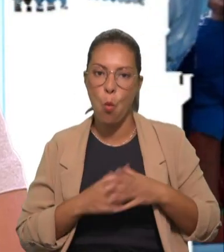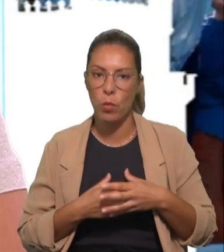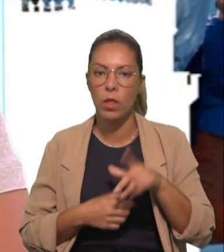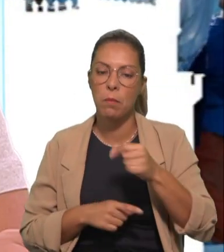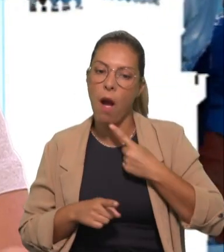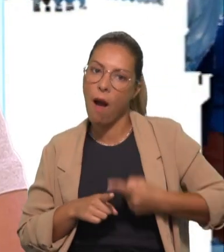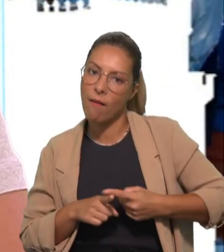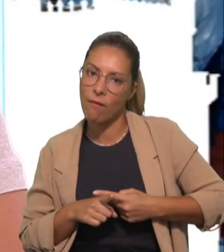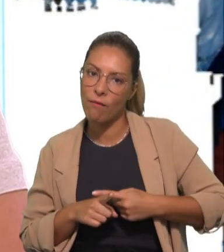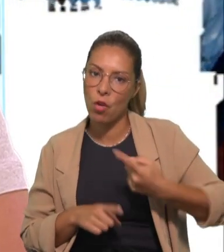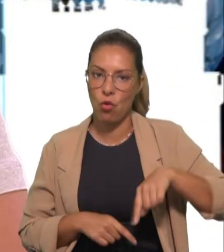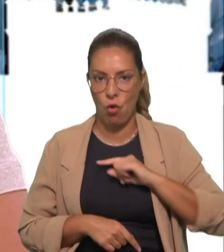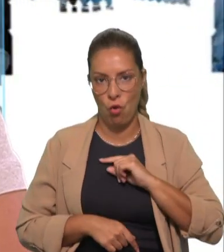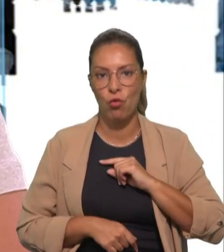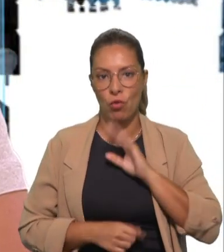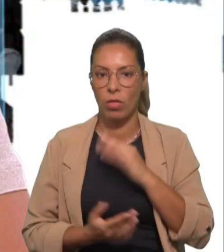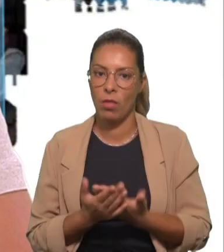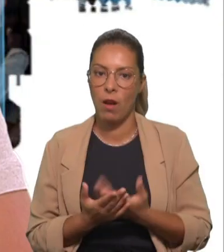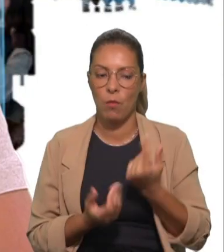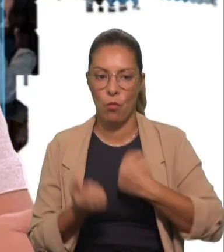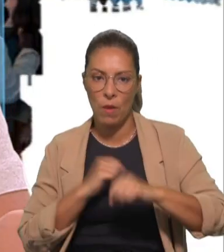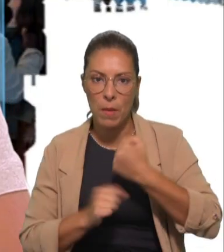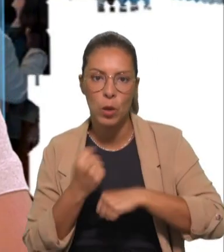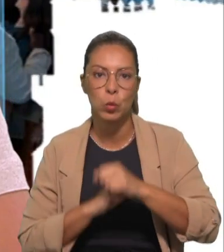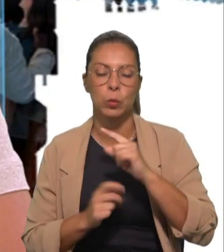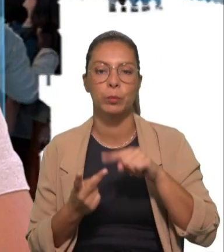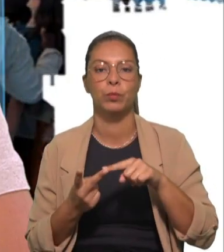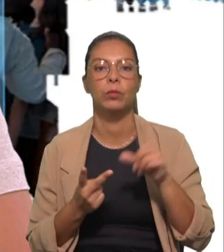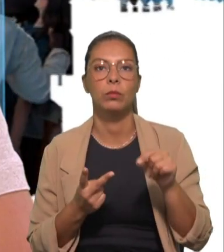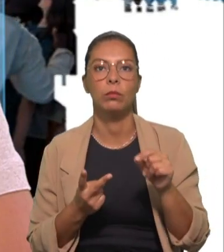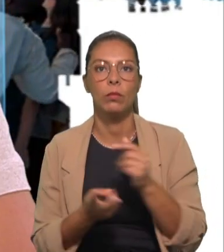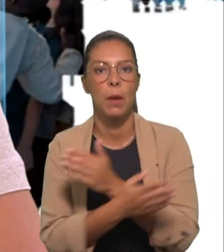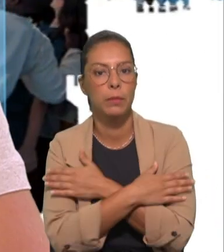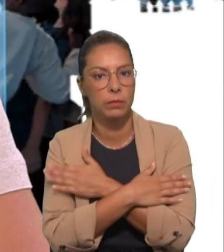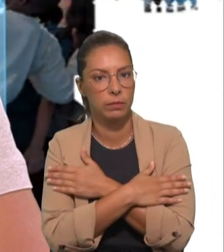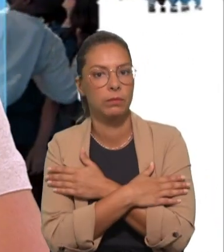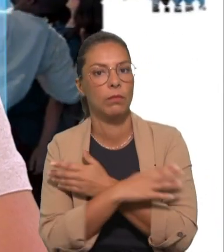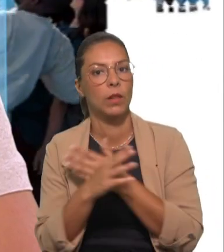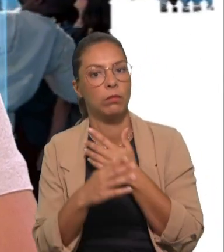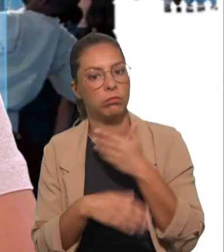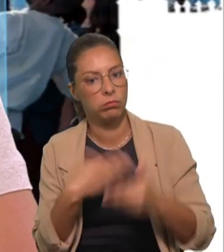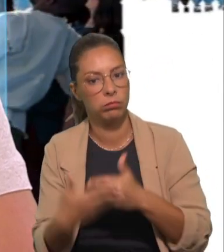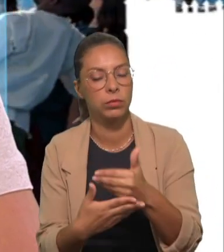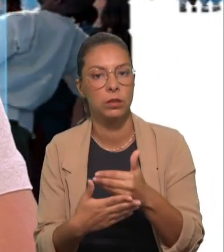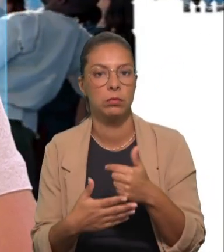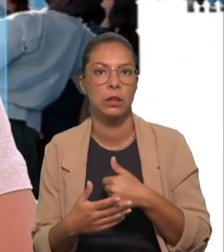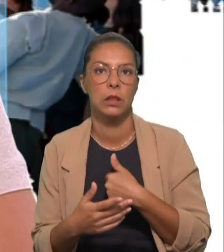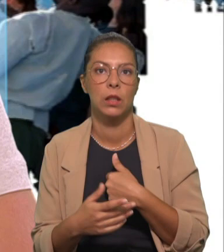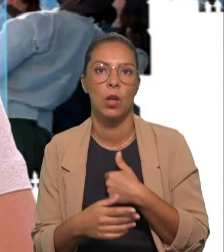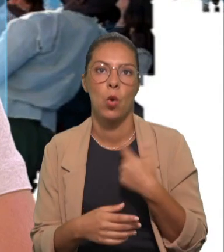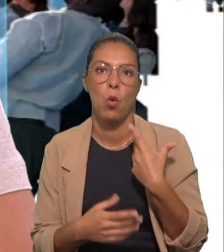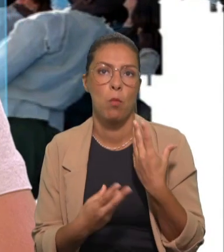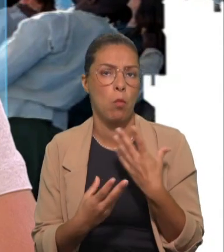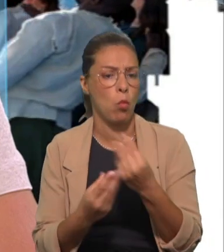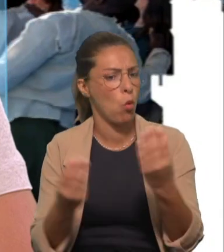continuar no movimento, a fazer amizades novas, e eu falo para mim que Sim. Fiz muitas e